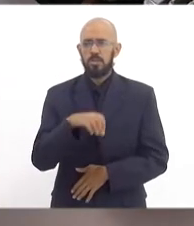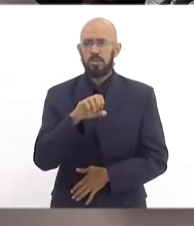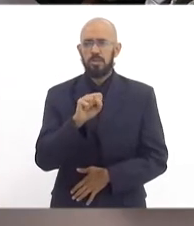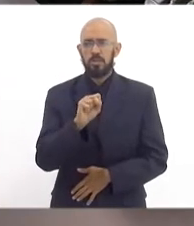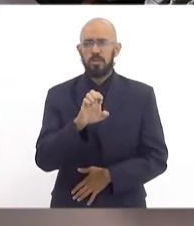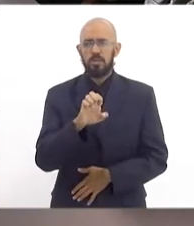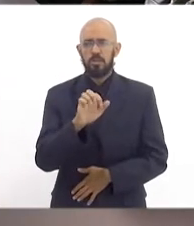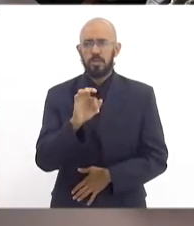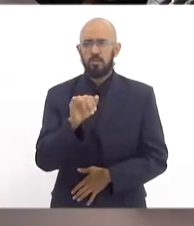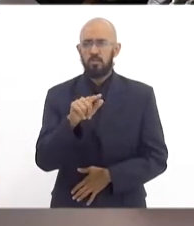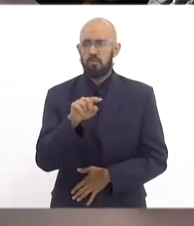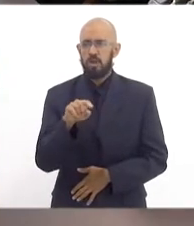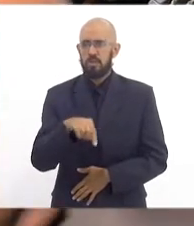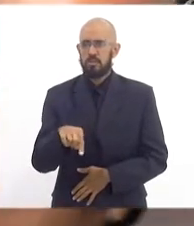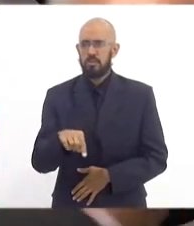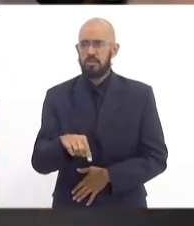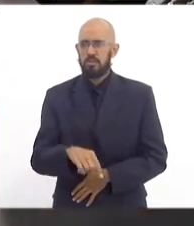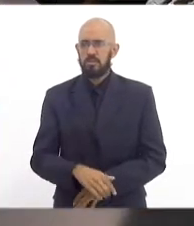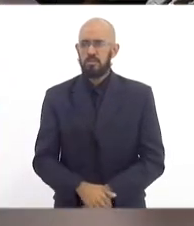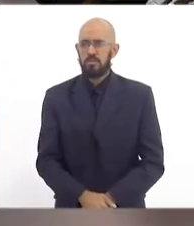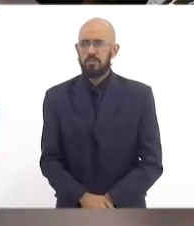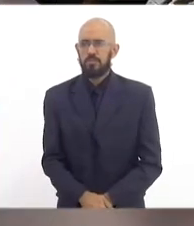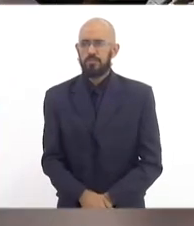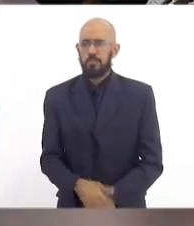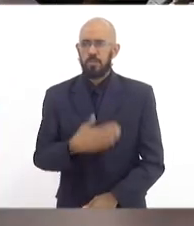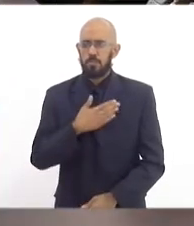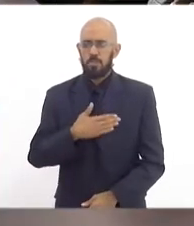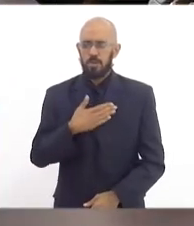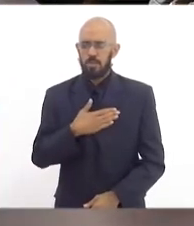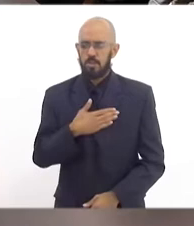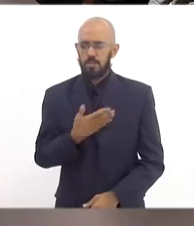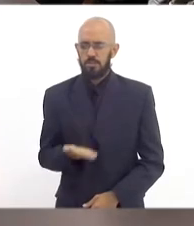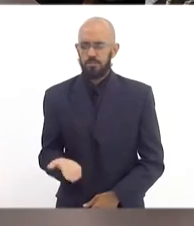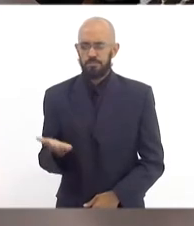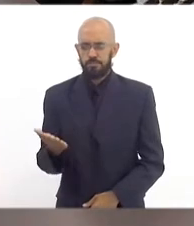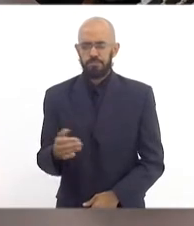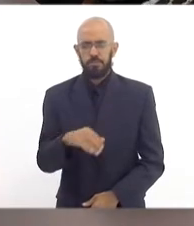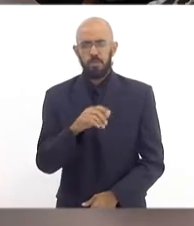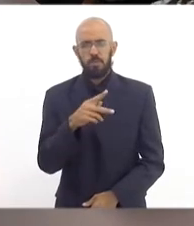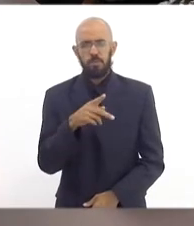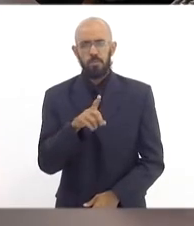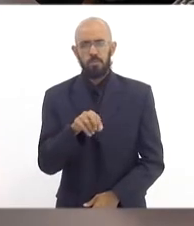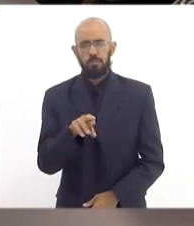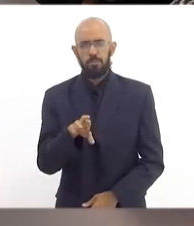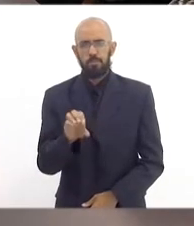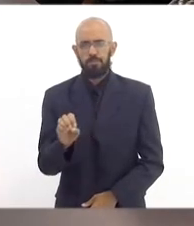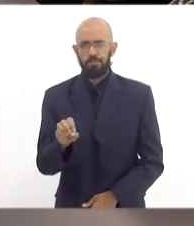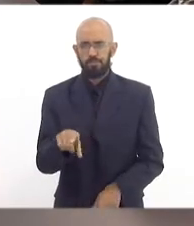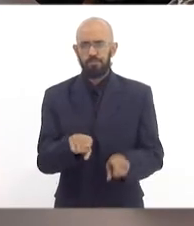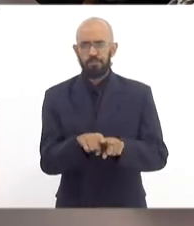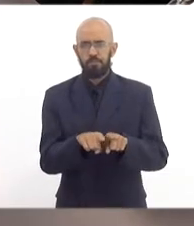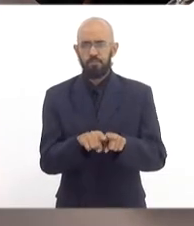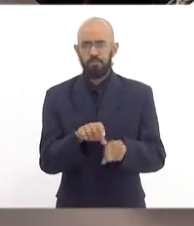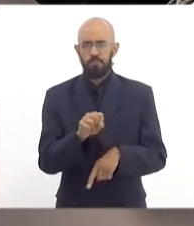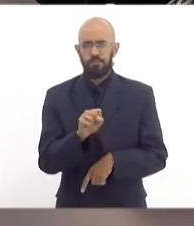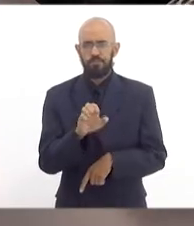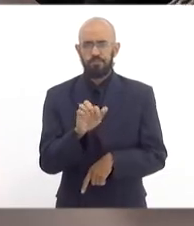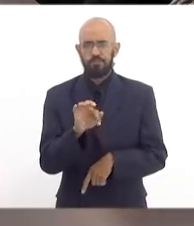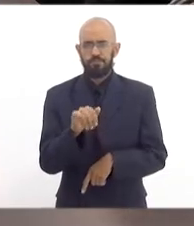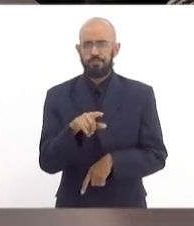Sefaz o prazer do Pedro Diniz da Sefaz